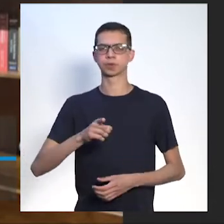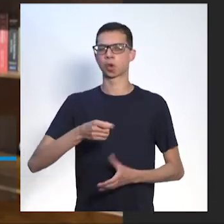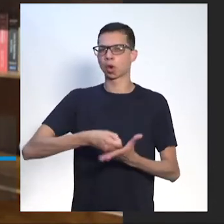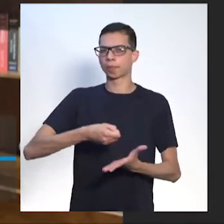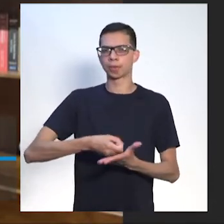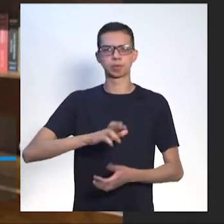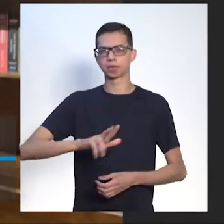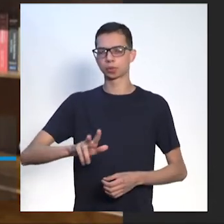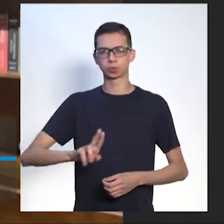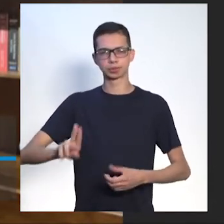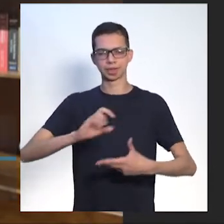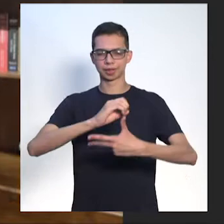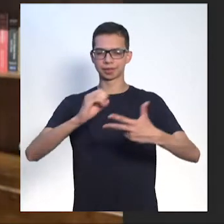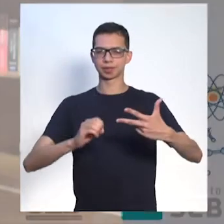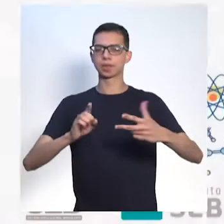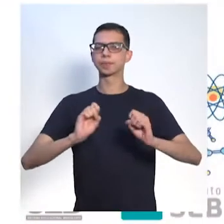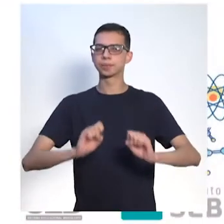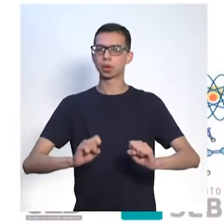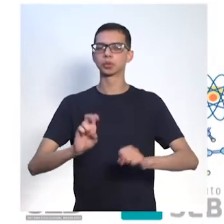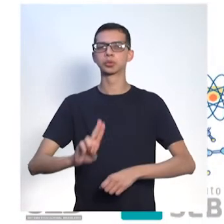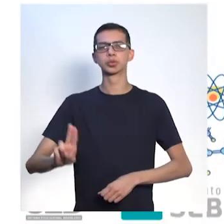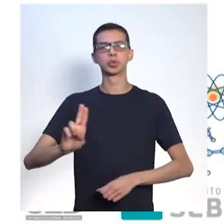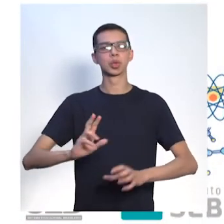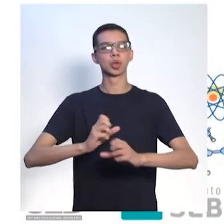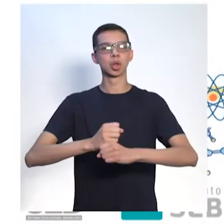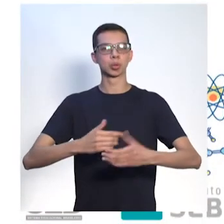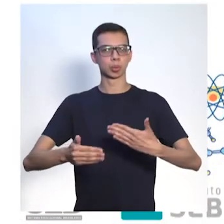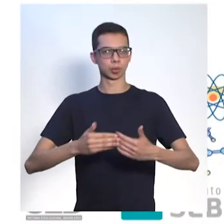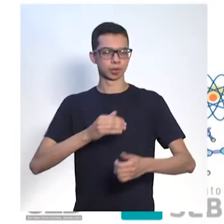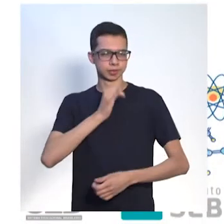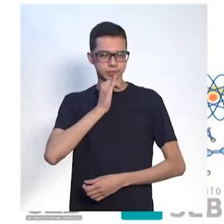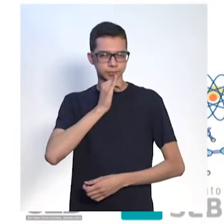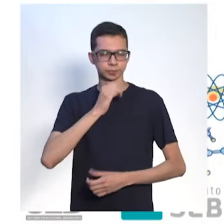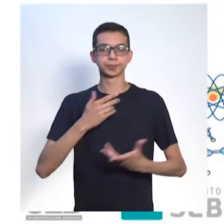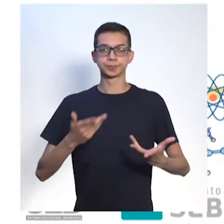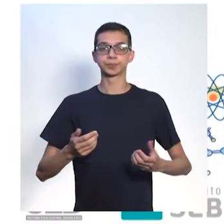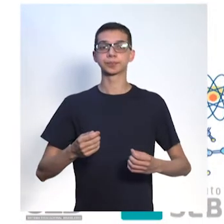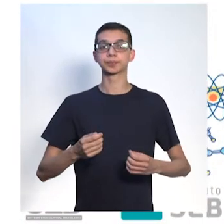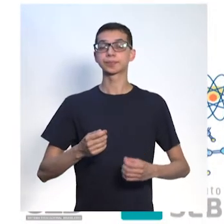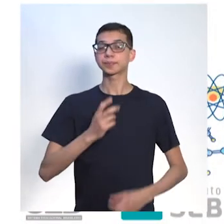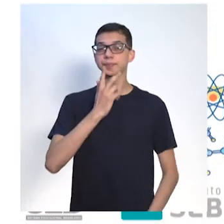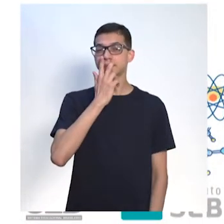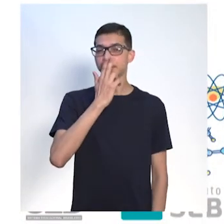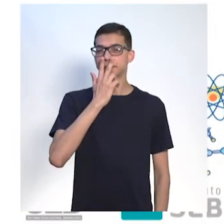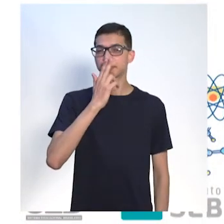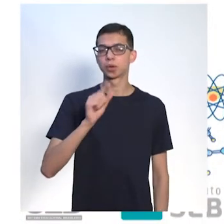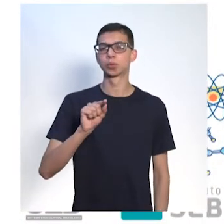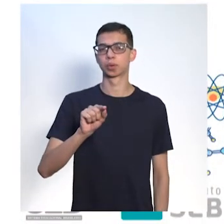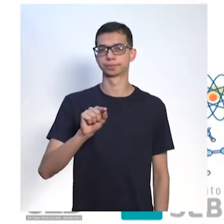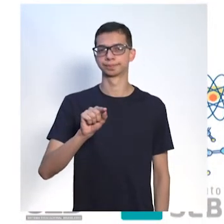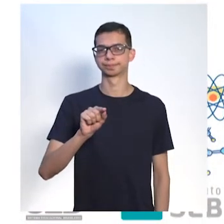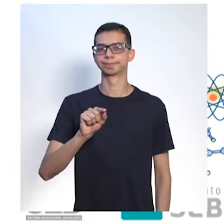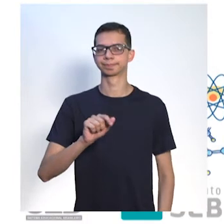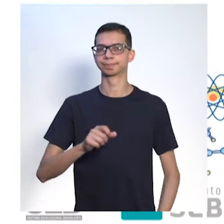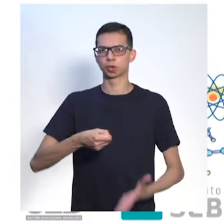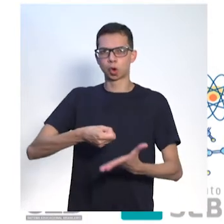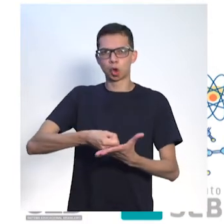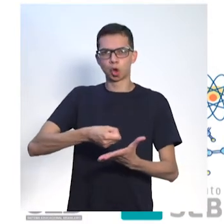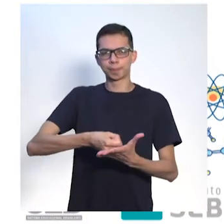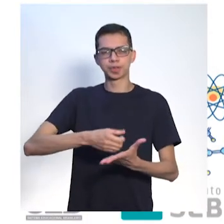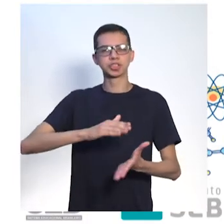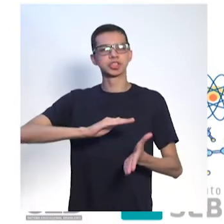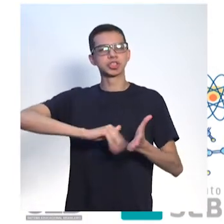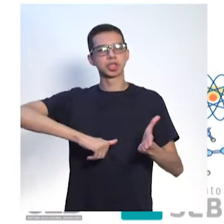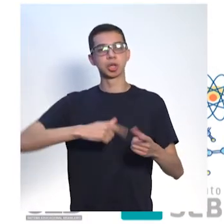Enem mais, você vai poder usar qualquer nota. Tá? Então ele quis derrubar essa obrigatoriedade, porque eles queriam,